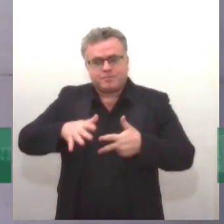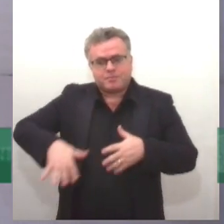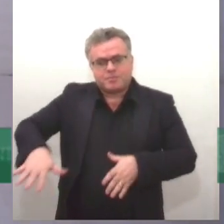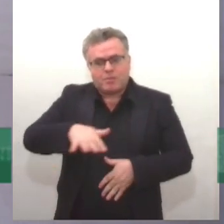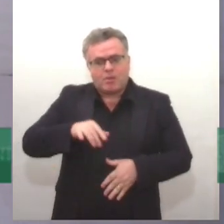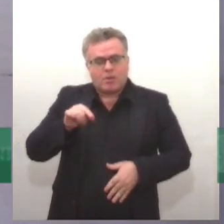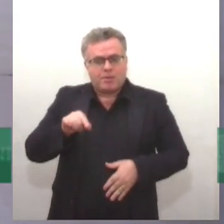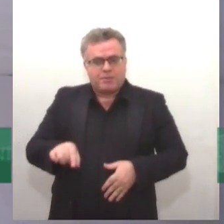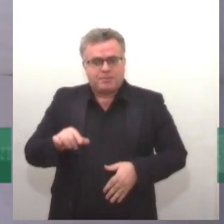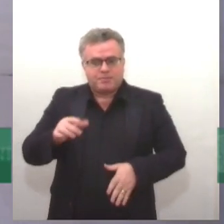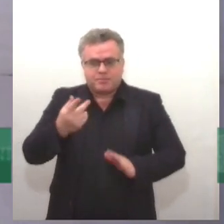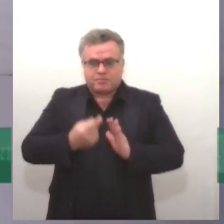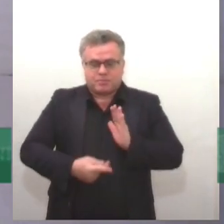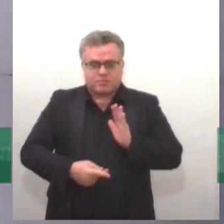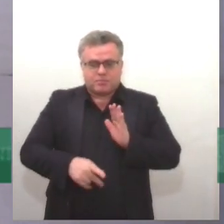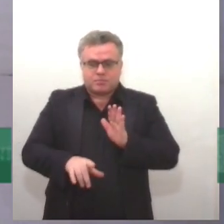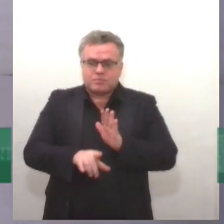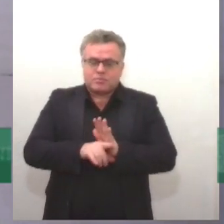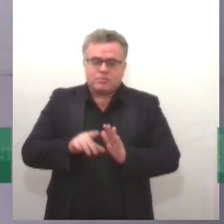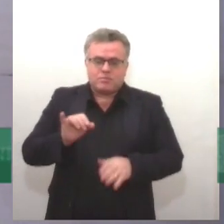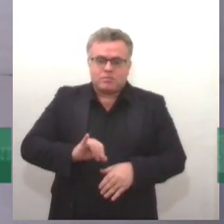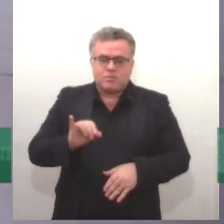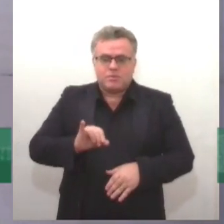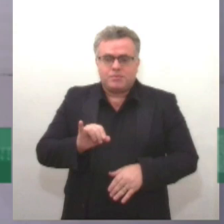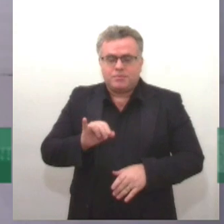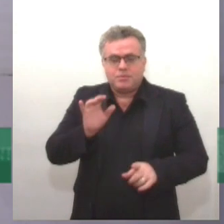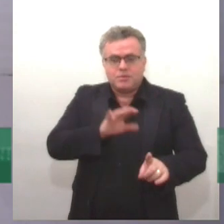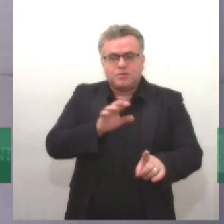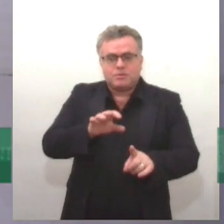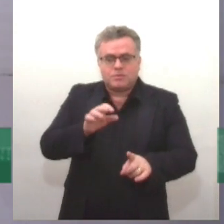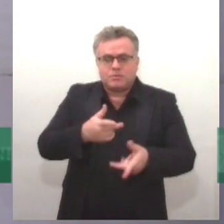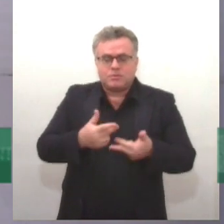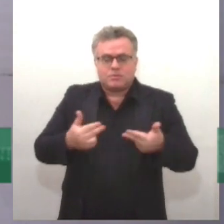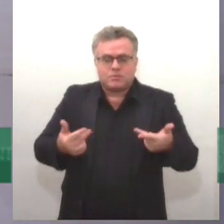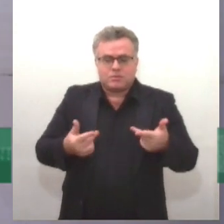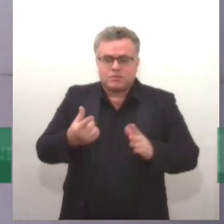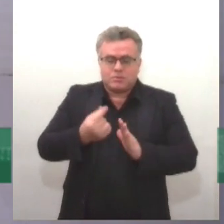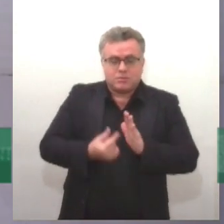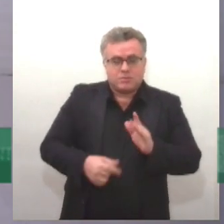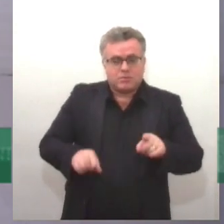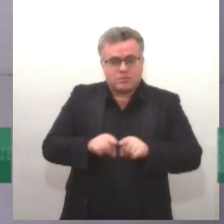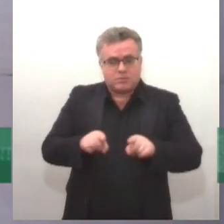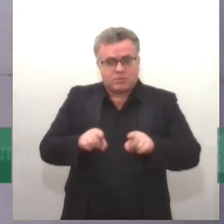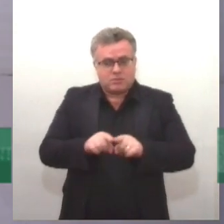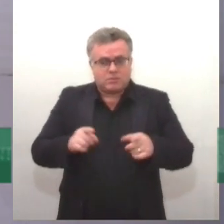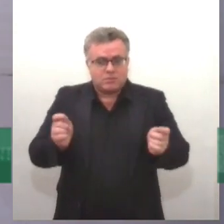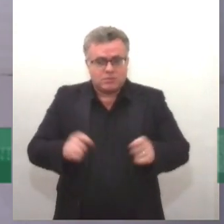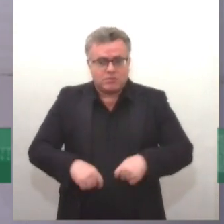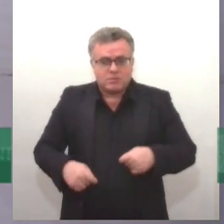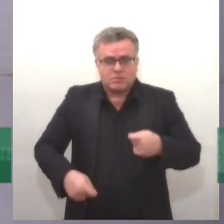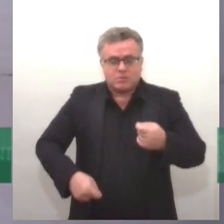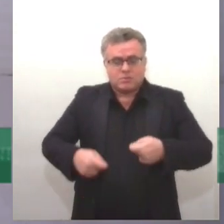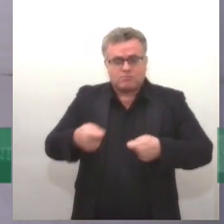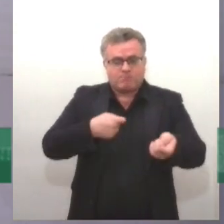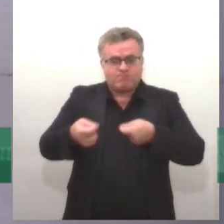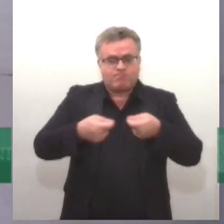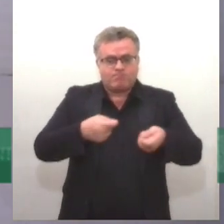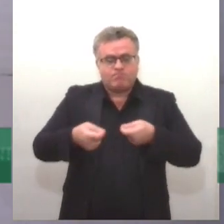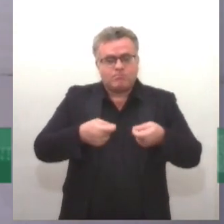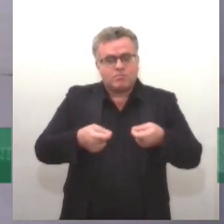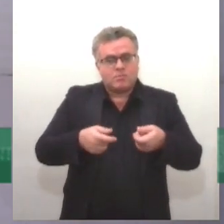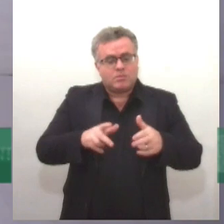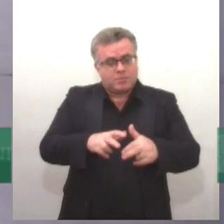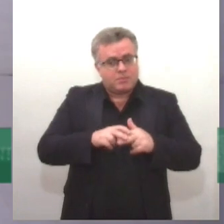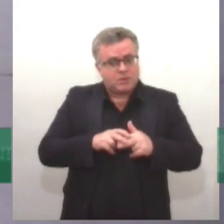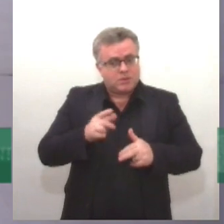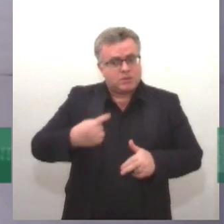importantes que mexem principalmente com as contas públicas passam aí por esse rito de negociação. Agora, eu queria que vocês pudessem colocar para a